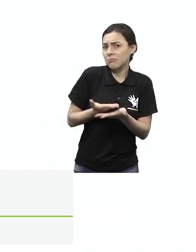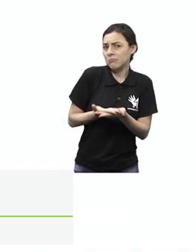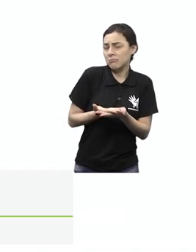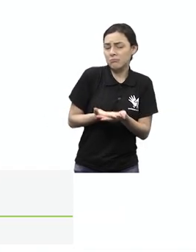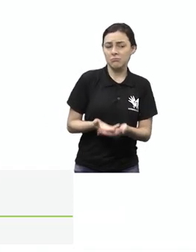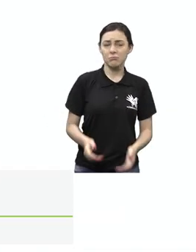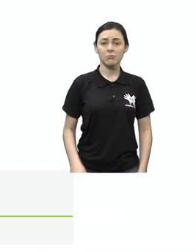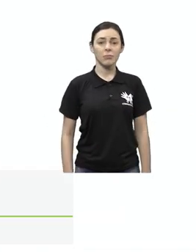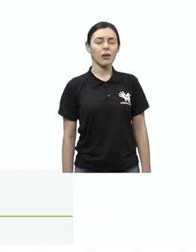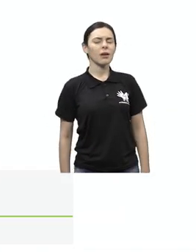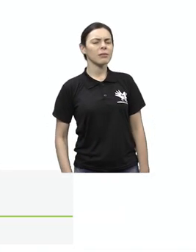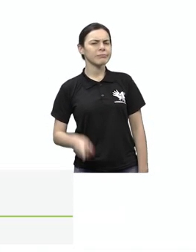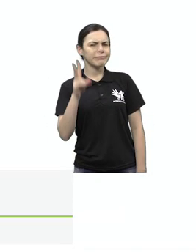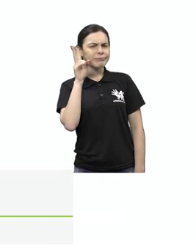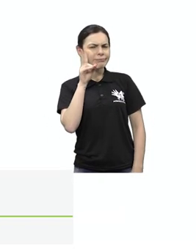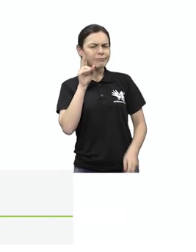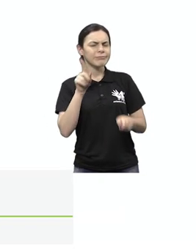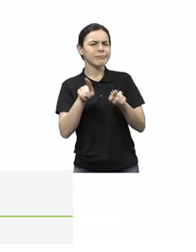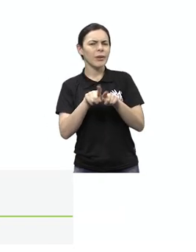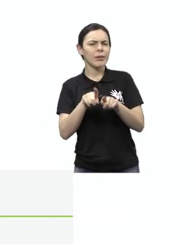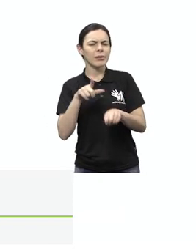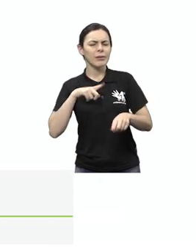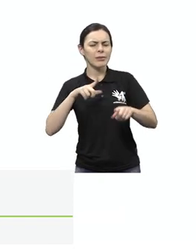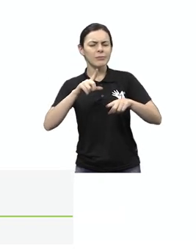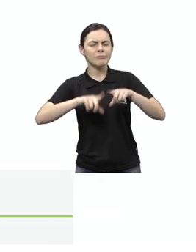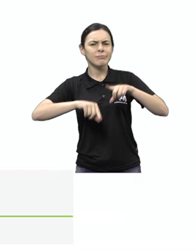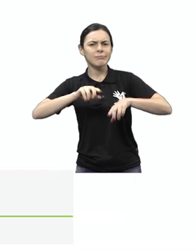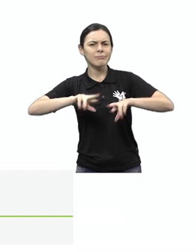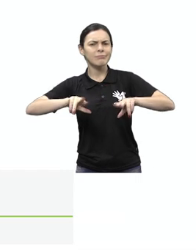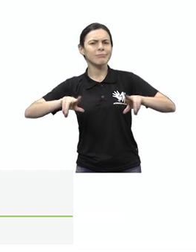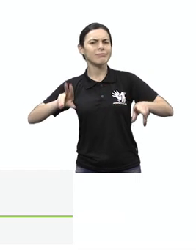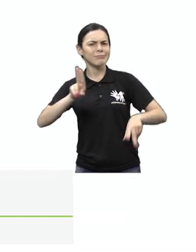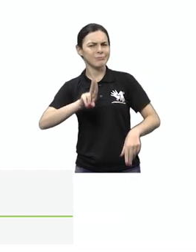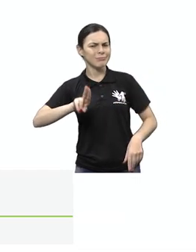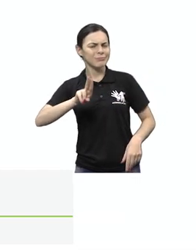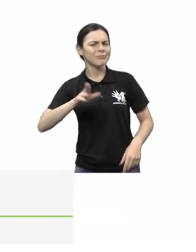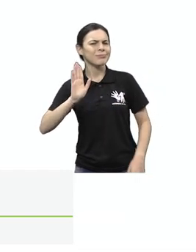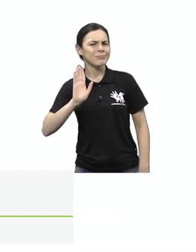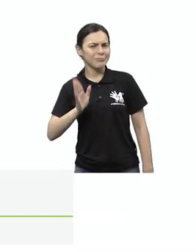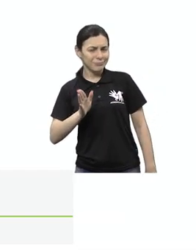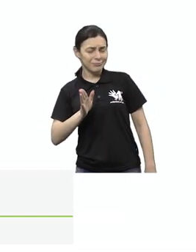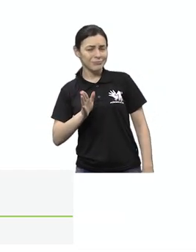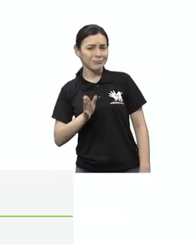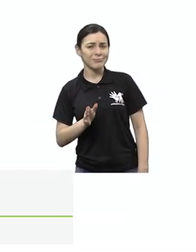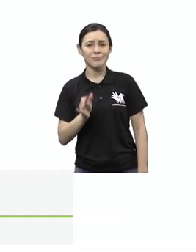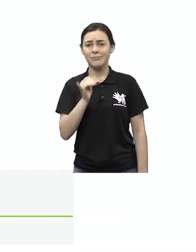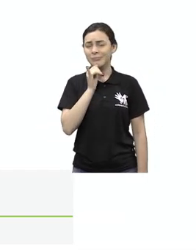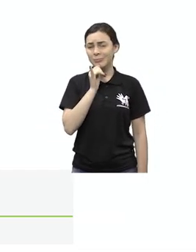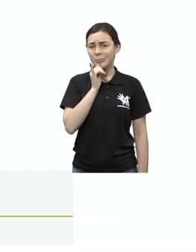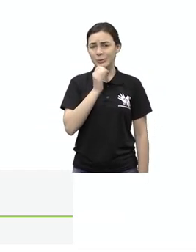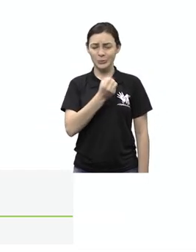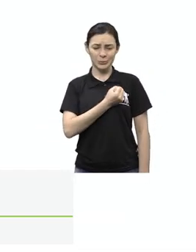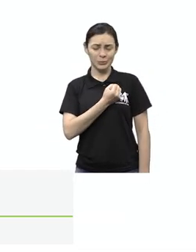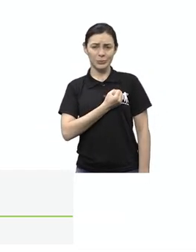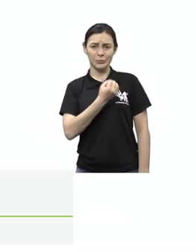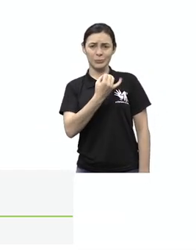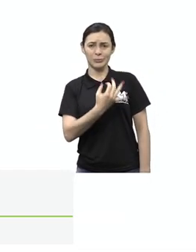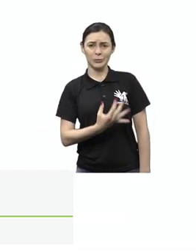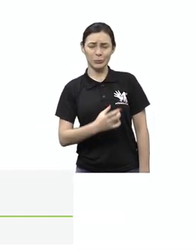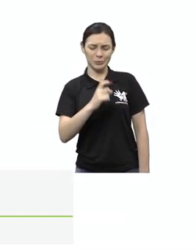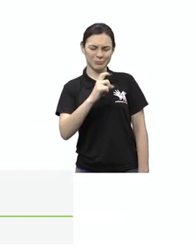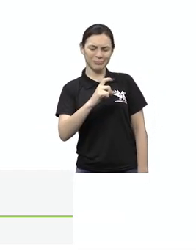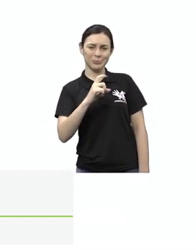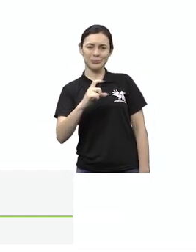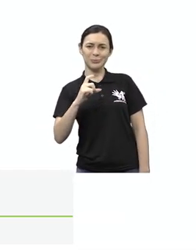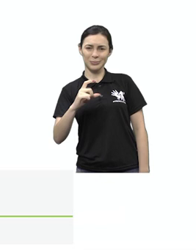para a aula de hoje? São aqueles materiais que vocês já têm usado para as outras aulas. As fichas numéricas, que